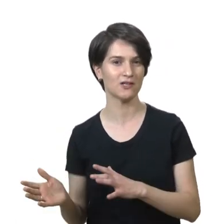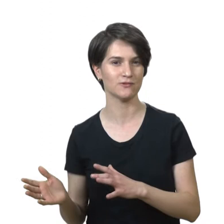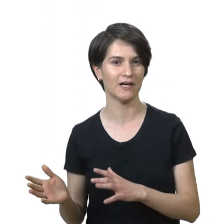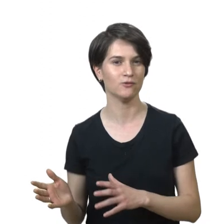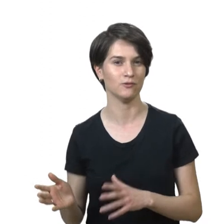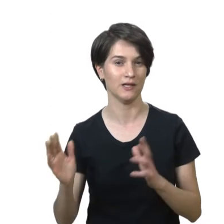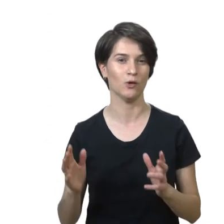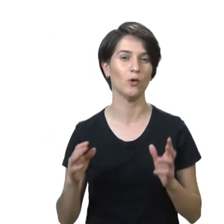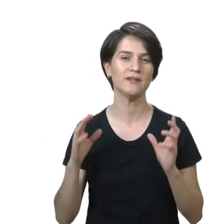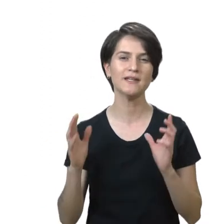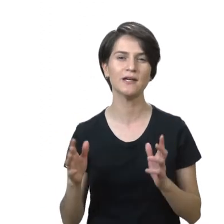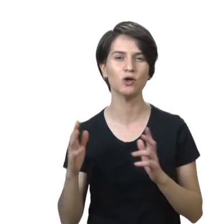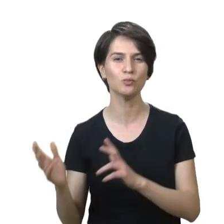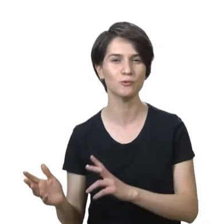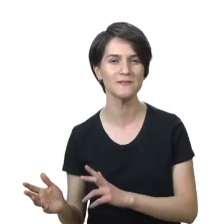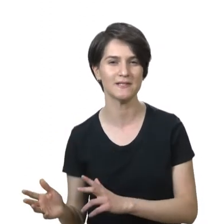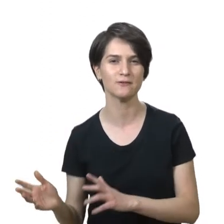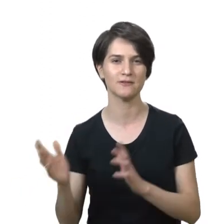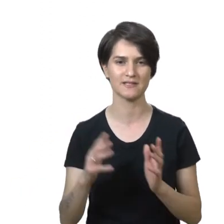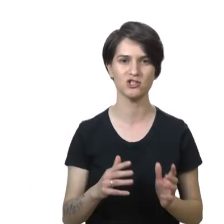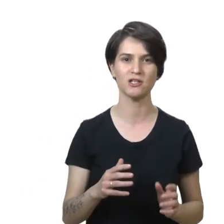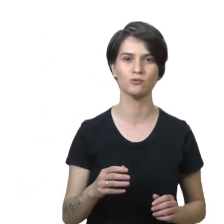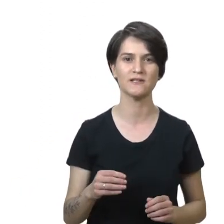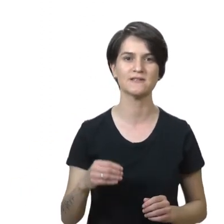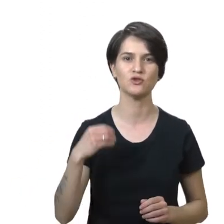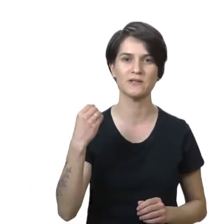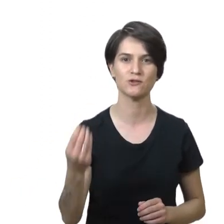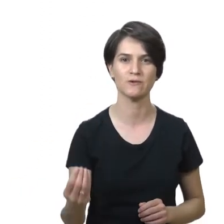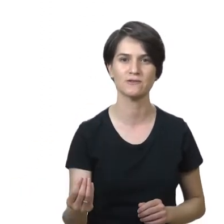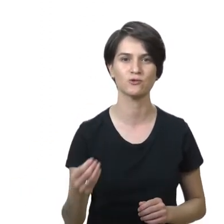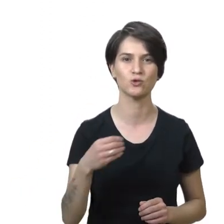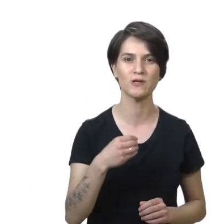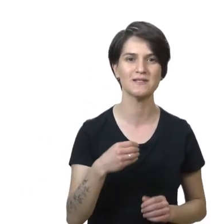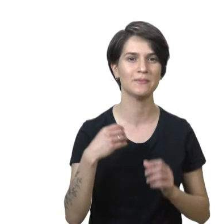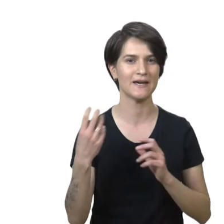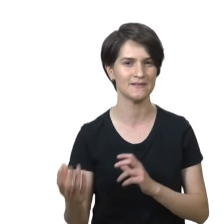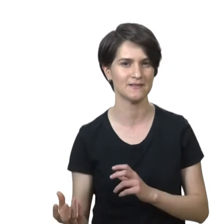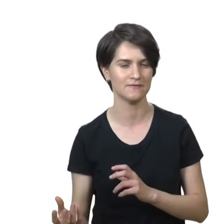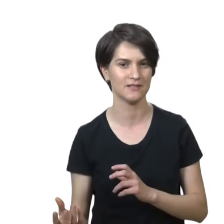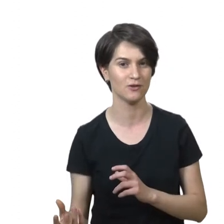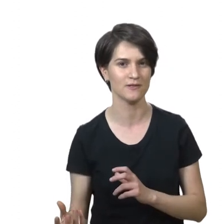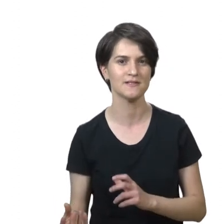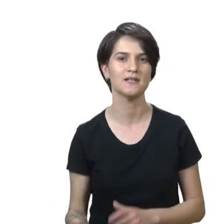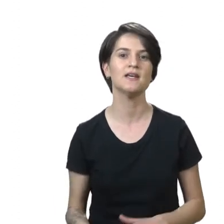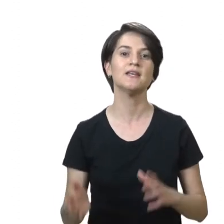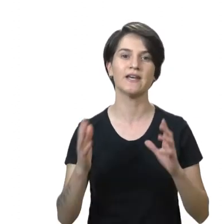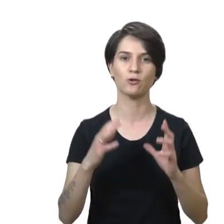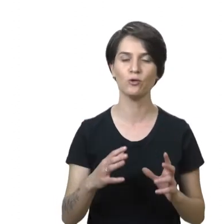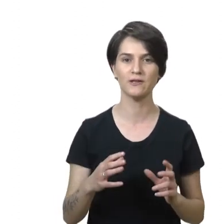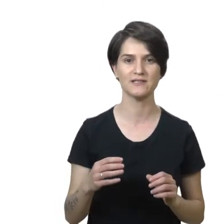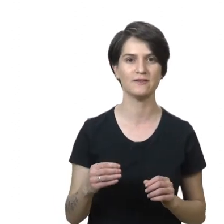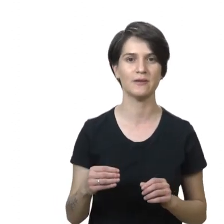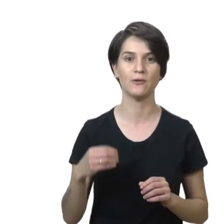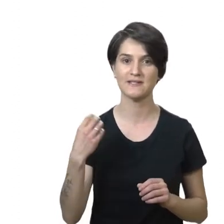Talvez tenha ajudado e 88% das candidaturas são de pessoas dos 12 países anfitriões que